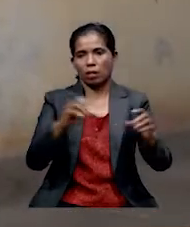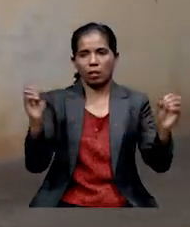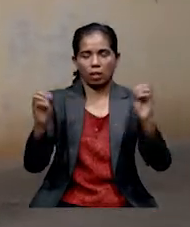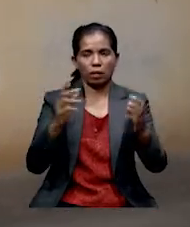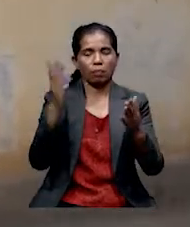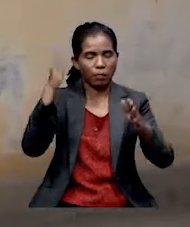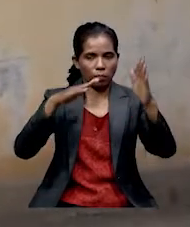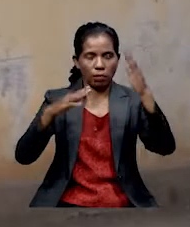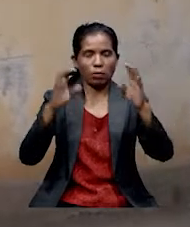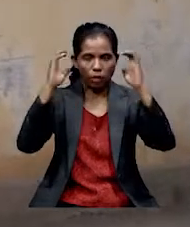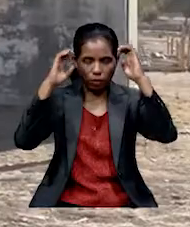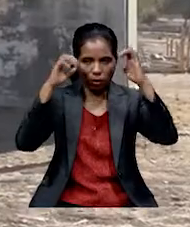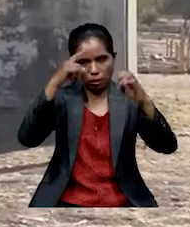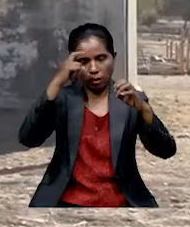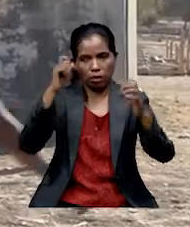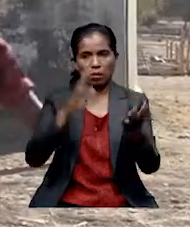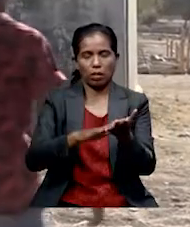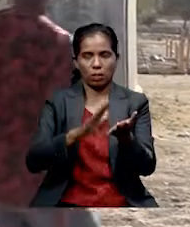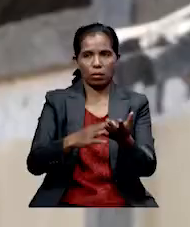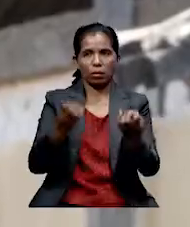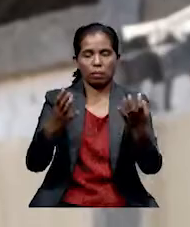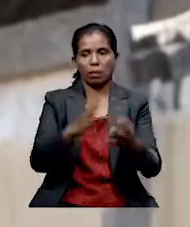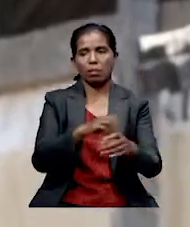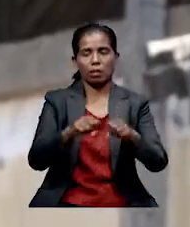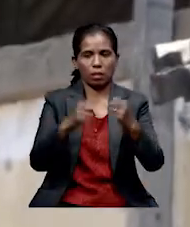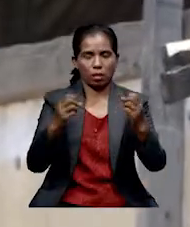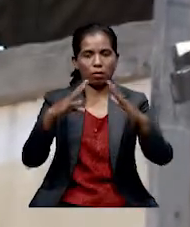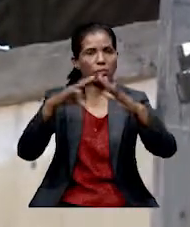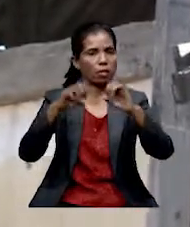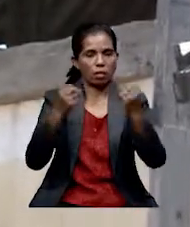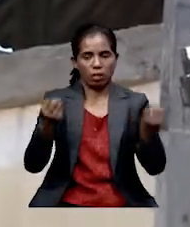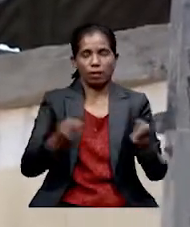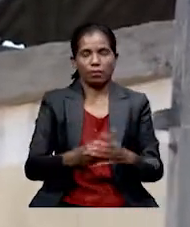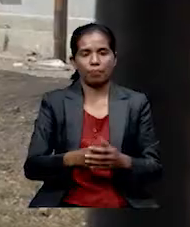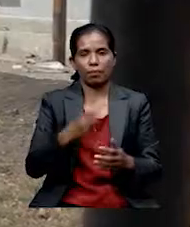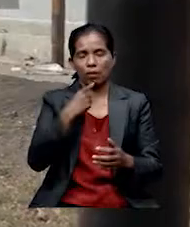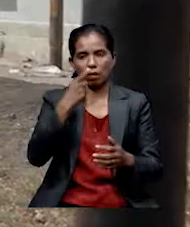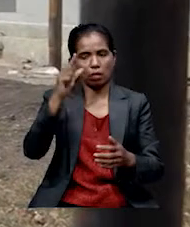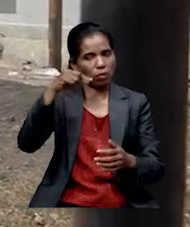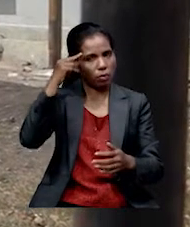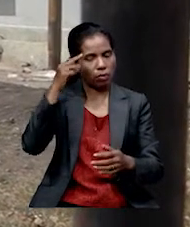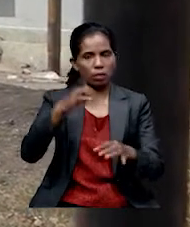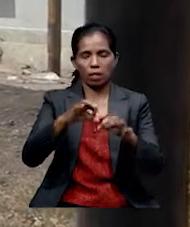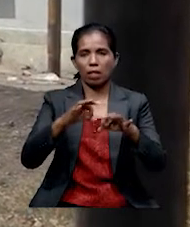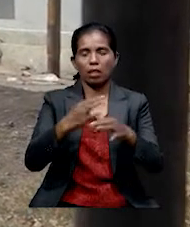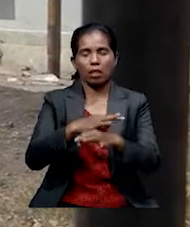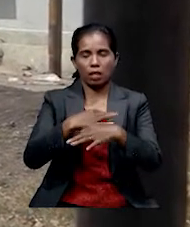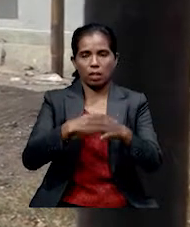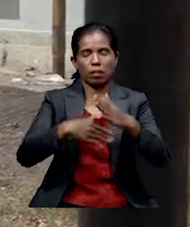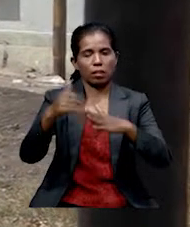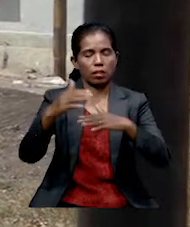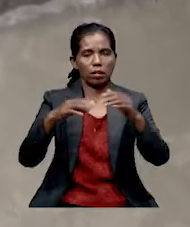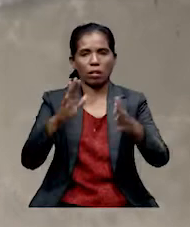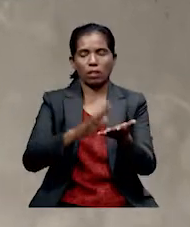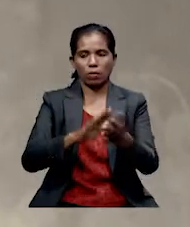problema da educação, também quase a escola barra com uma condição ladia. José Monteiro retorna, governo se radia infraestrutura escola roto,